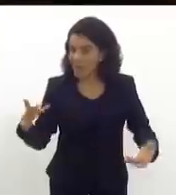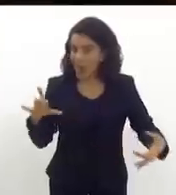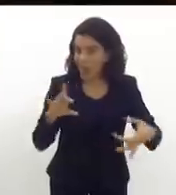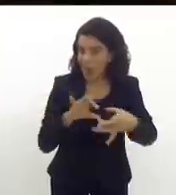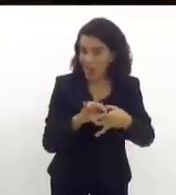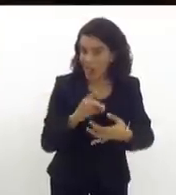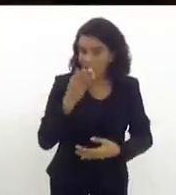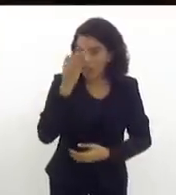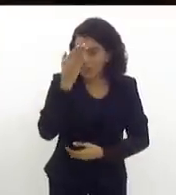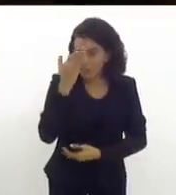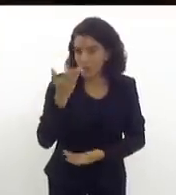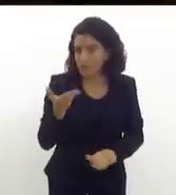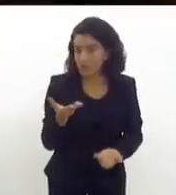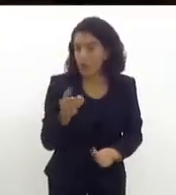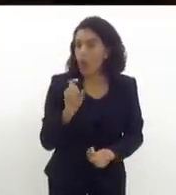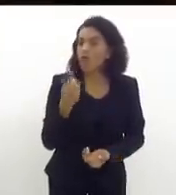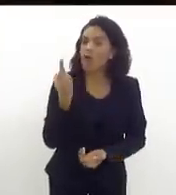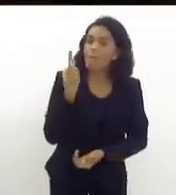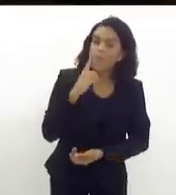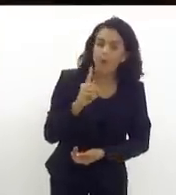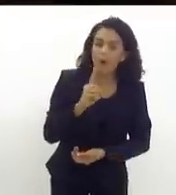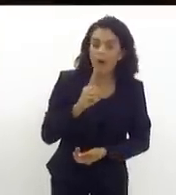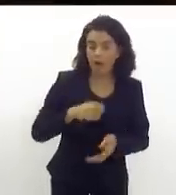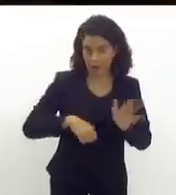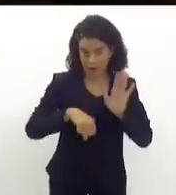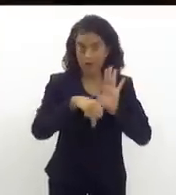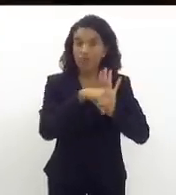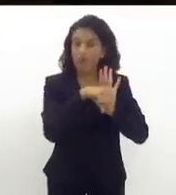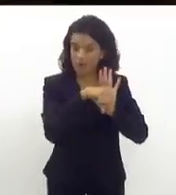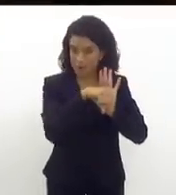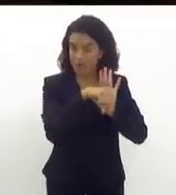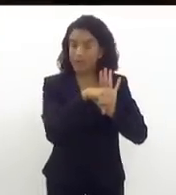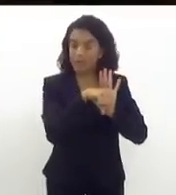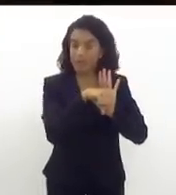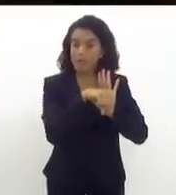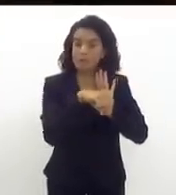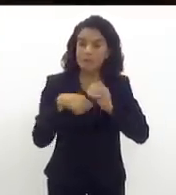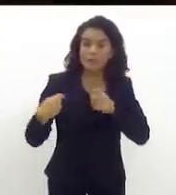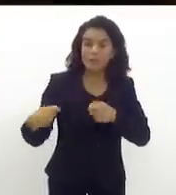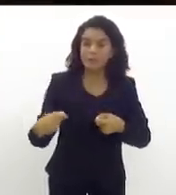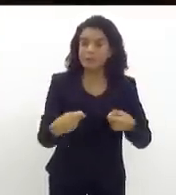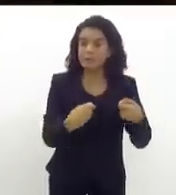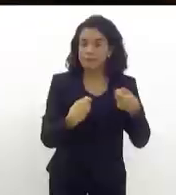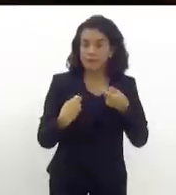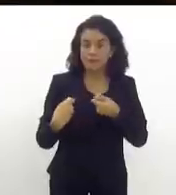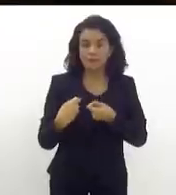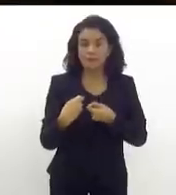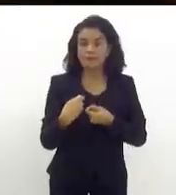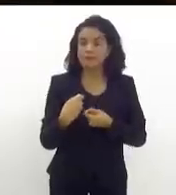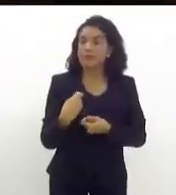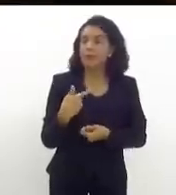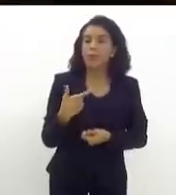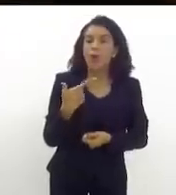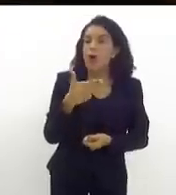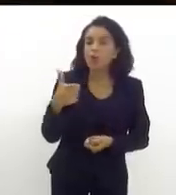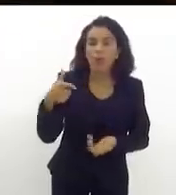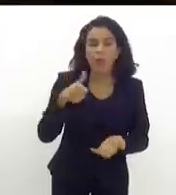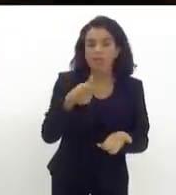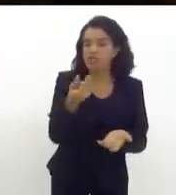proposital isso é um crime que tinha que ser inafiançável